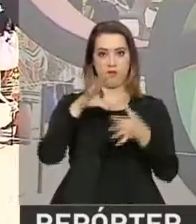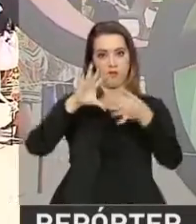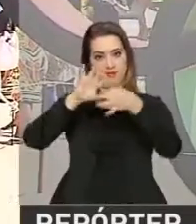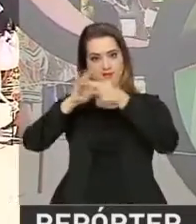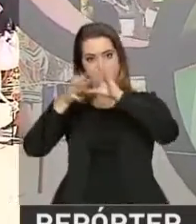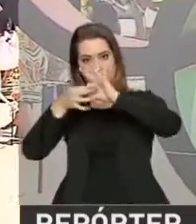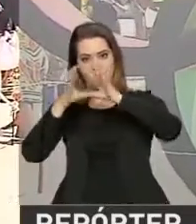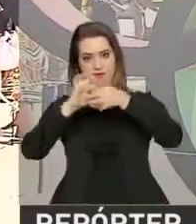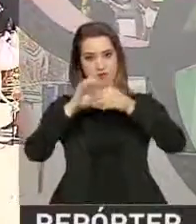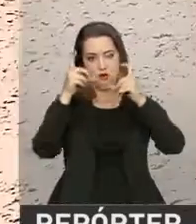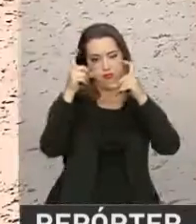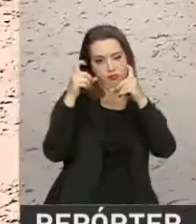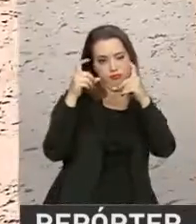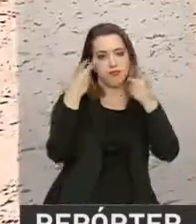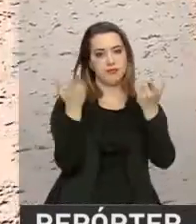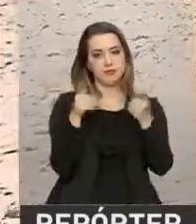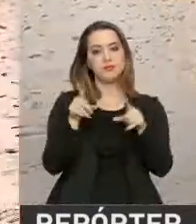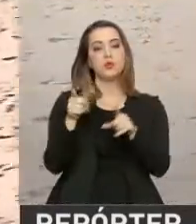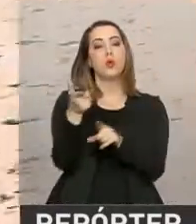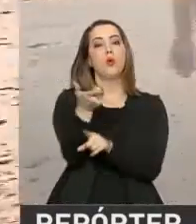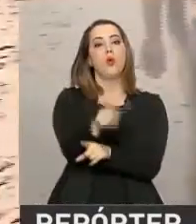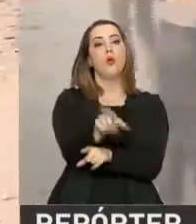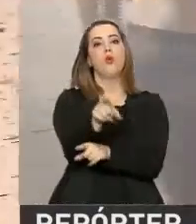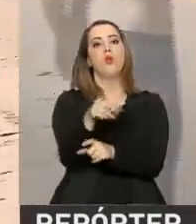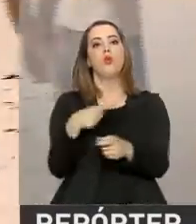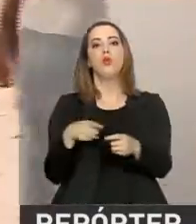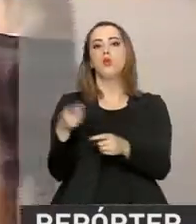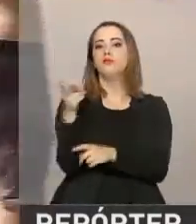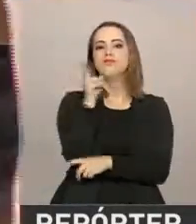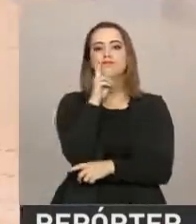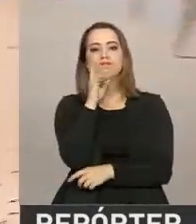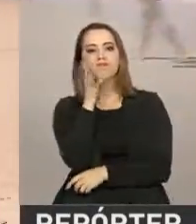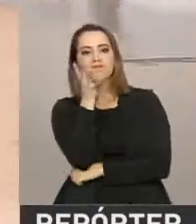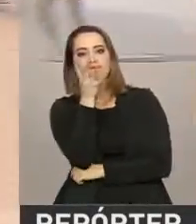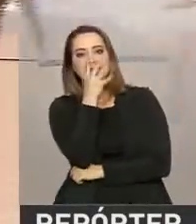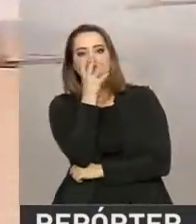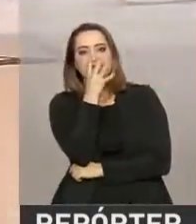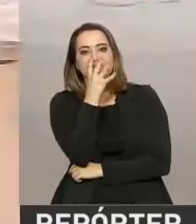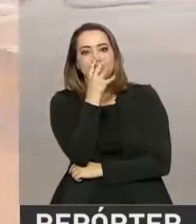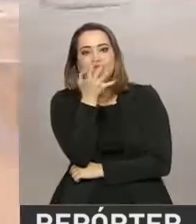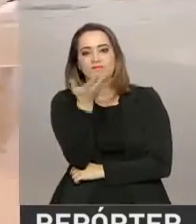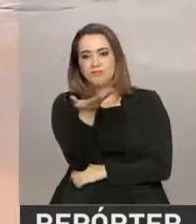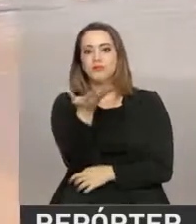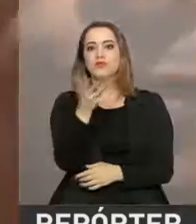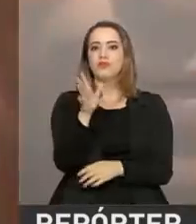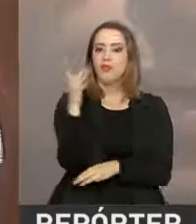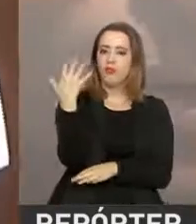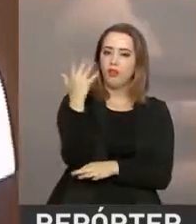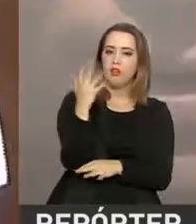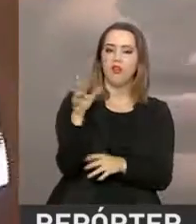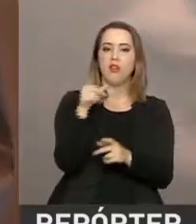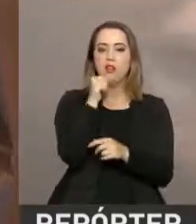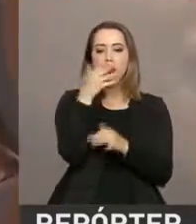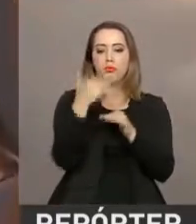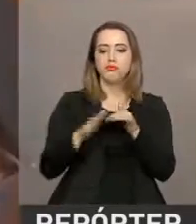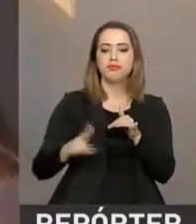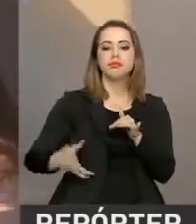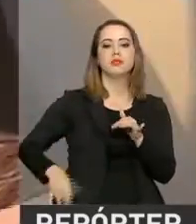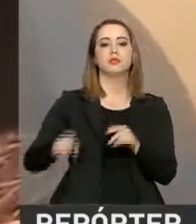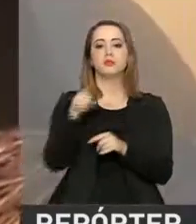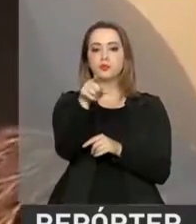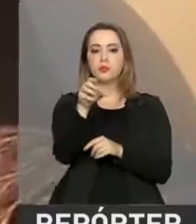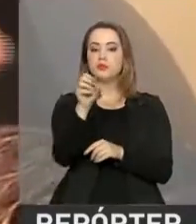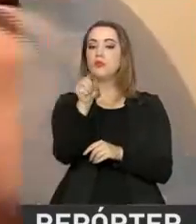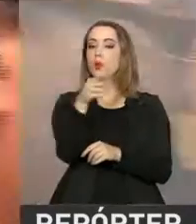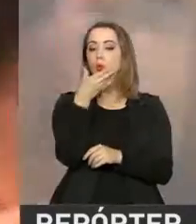arcos olímpicos é certa. Outros param mesmo na paisagem de tirar o fôlego da capital carioca. É o caso de Osmar, que